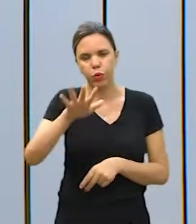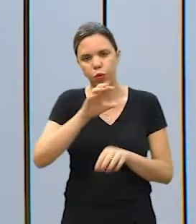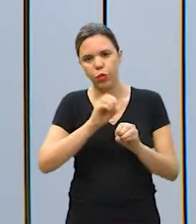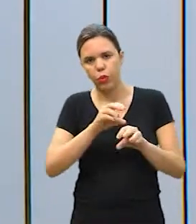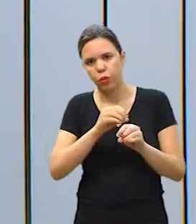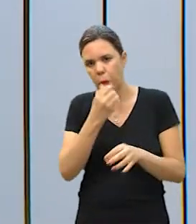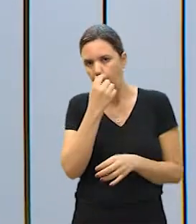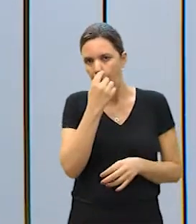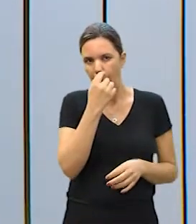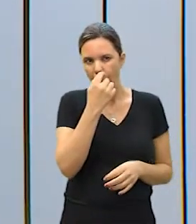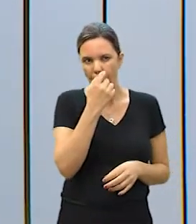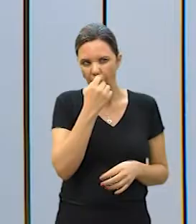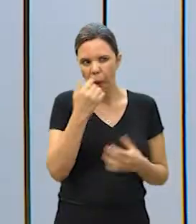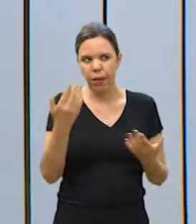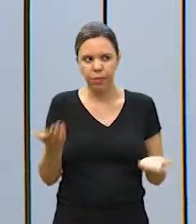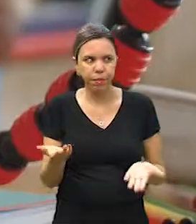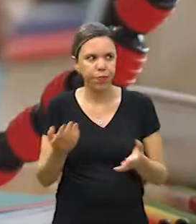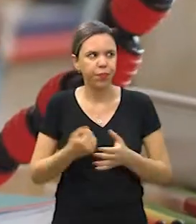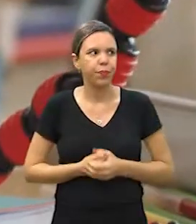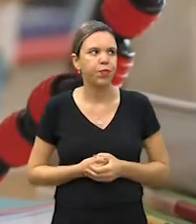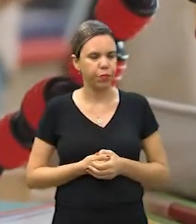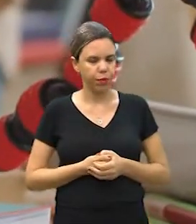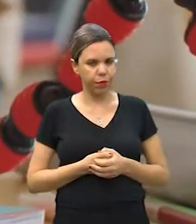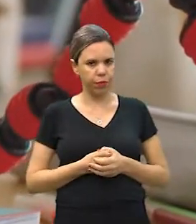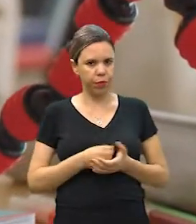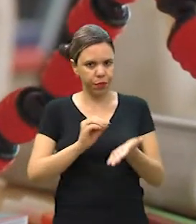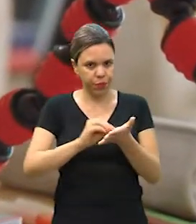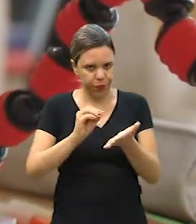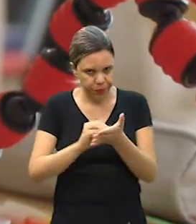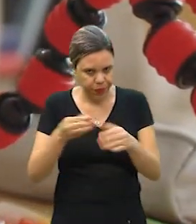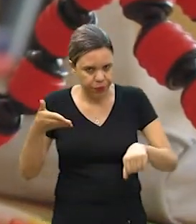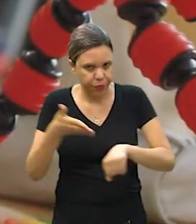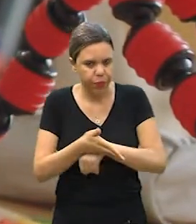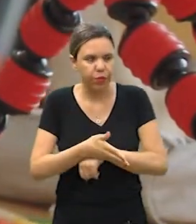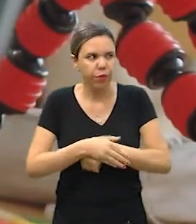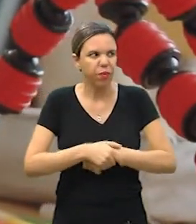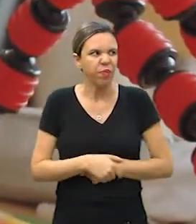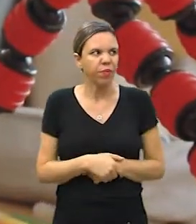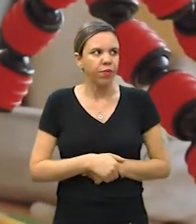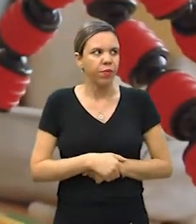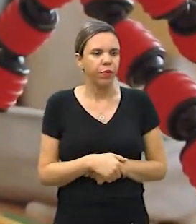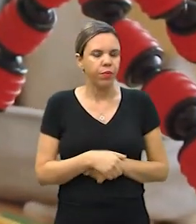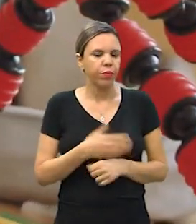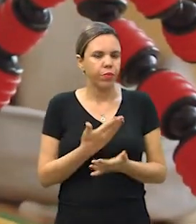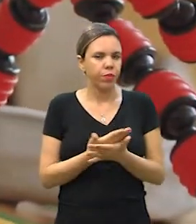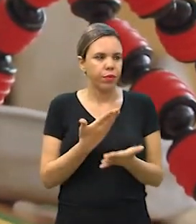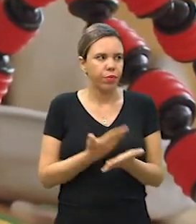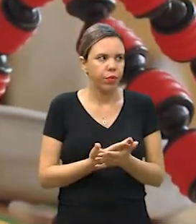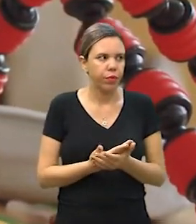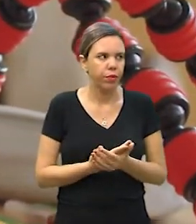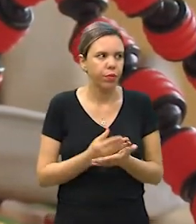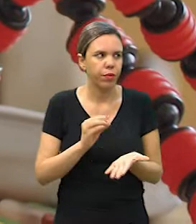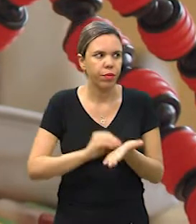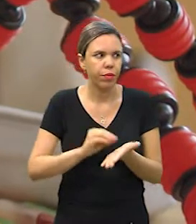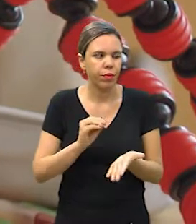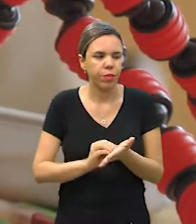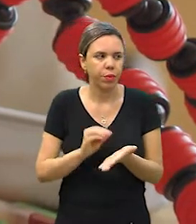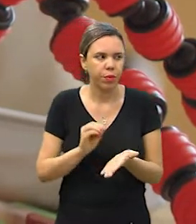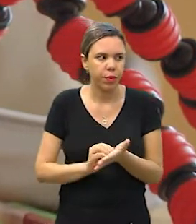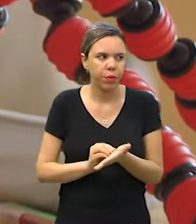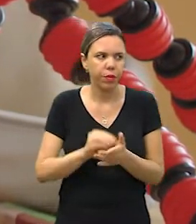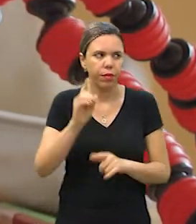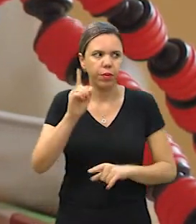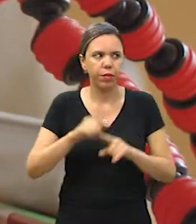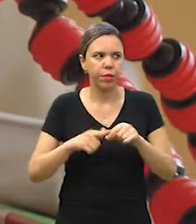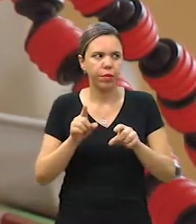para com a educação, né? A questão da falta de acesso às aulas, a falta